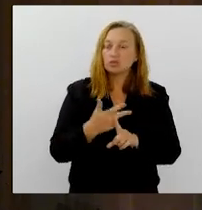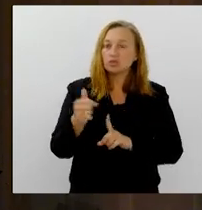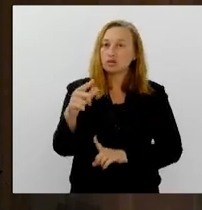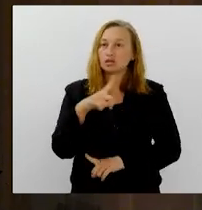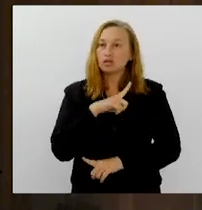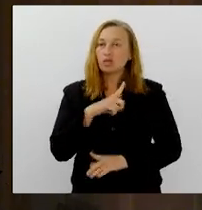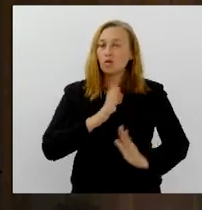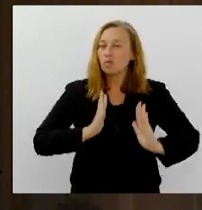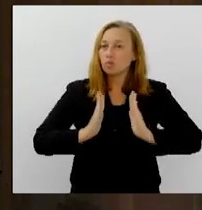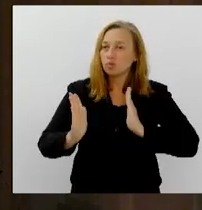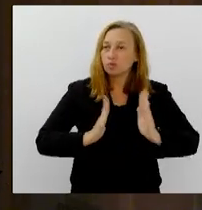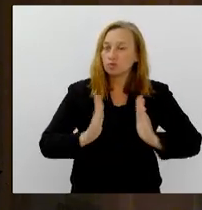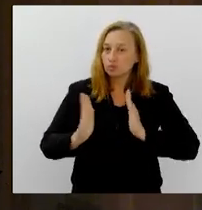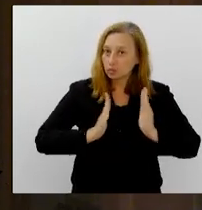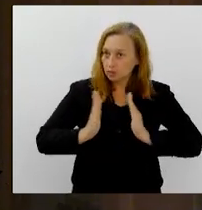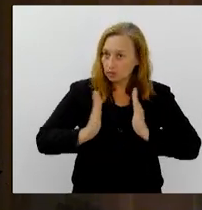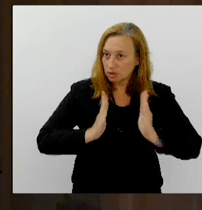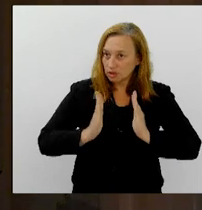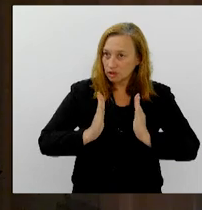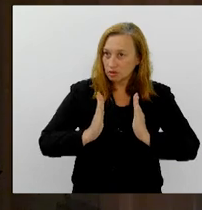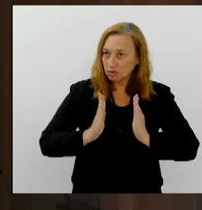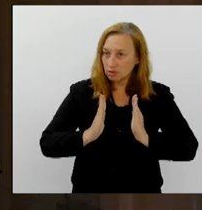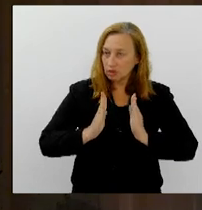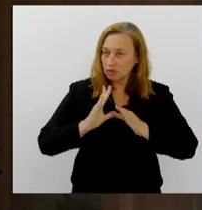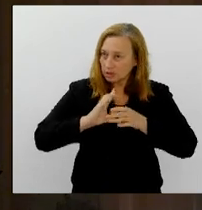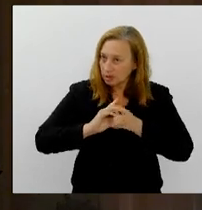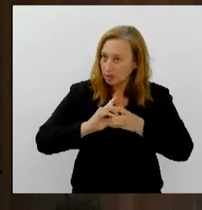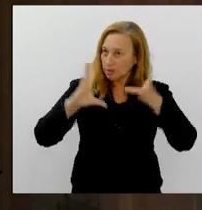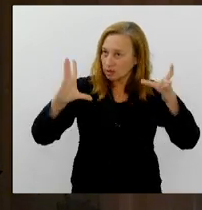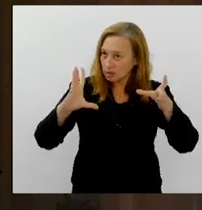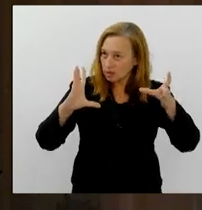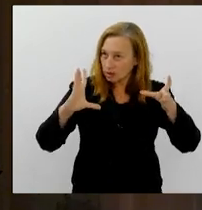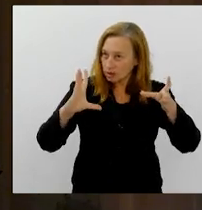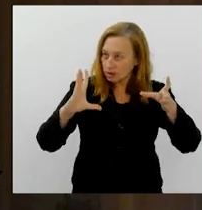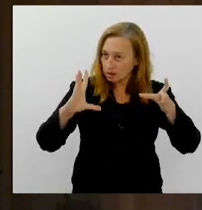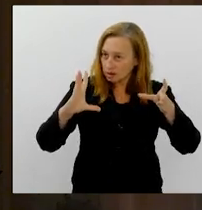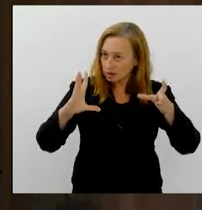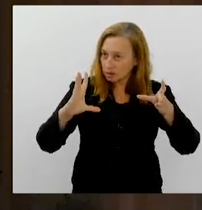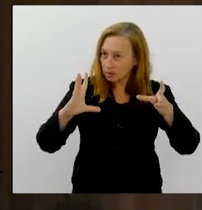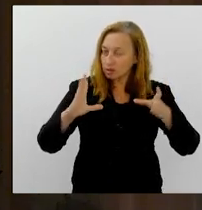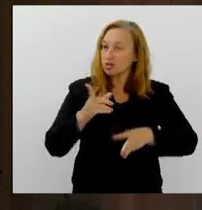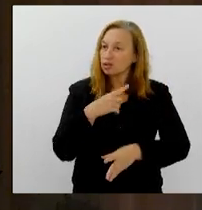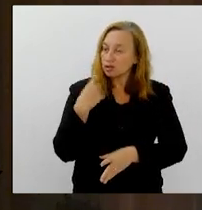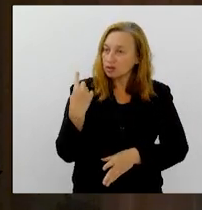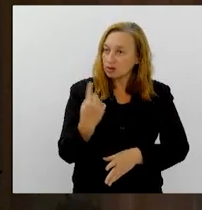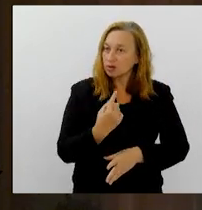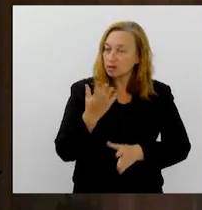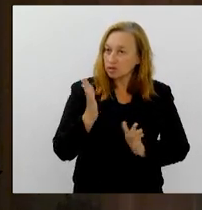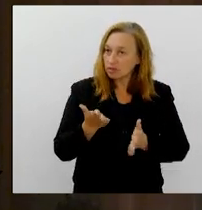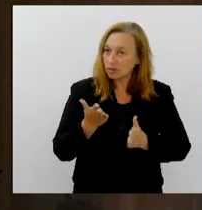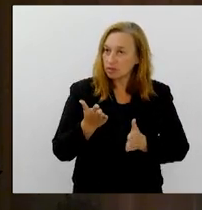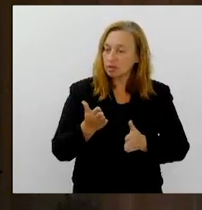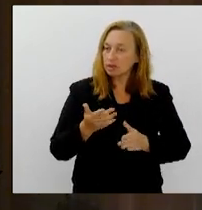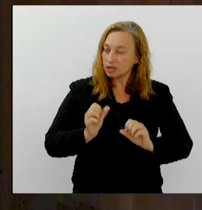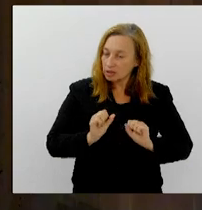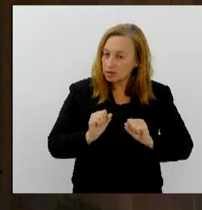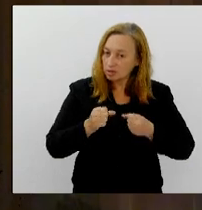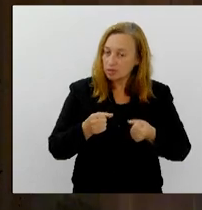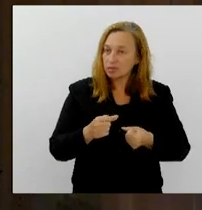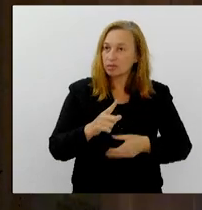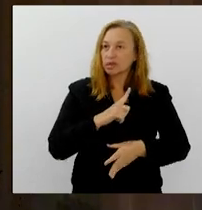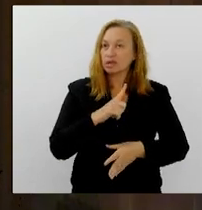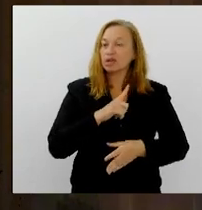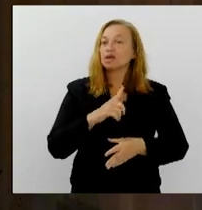de pujante democracia, que agora estamos retomando e reconstruindo, que nós garantimos